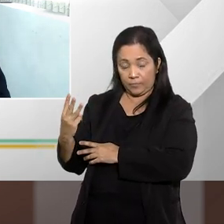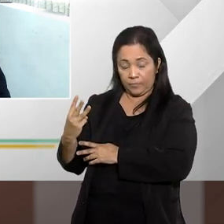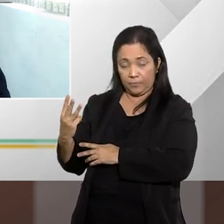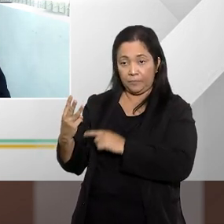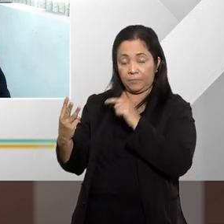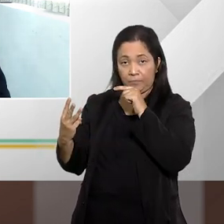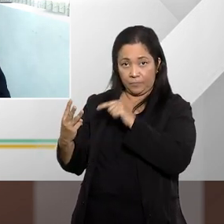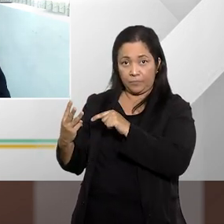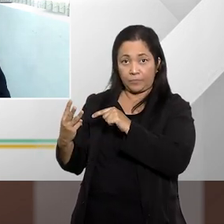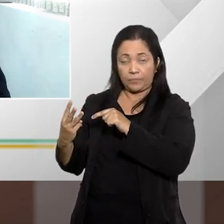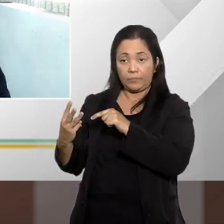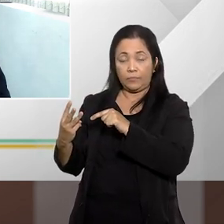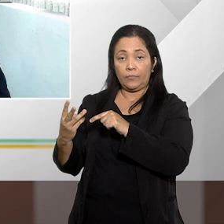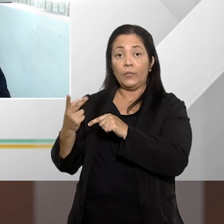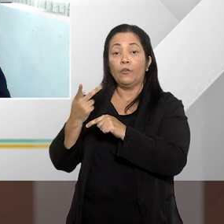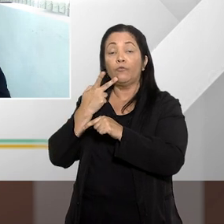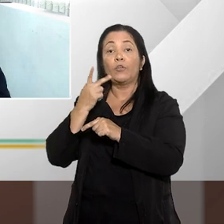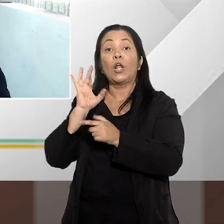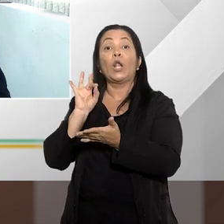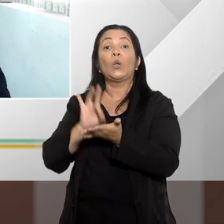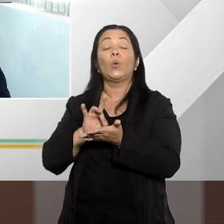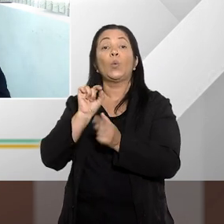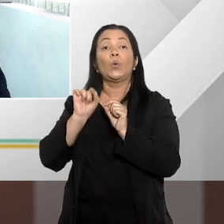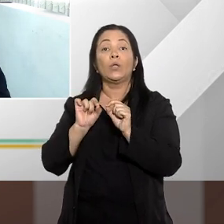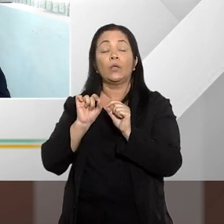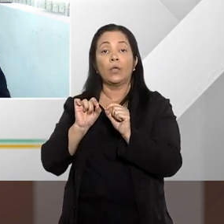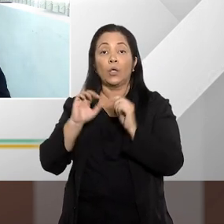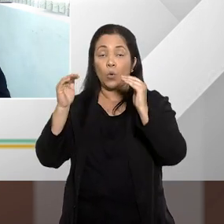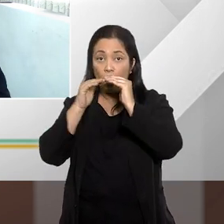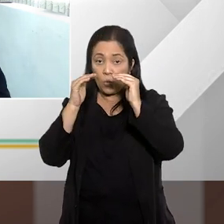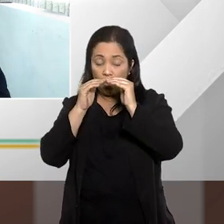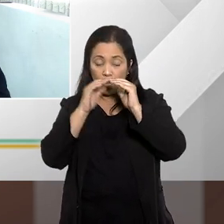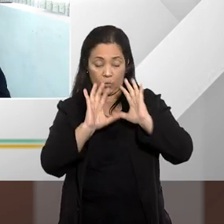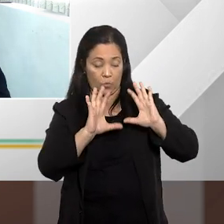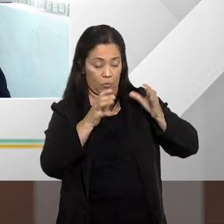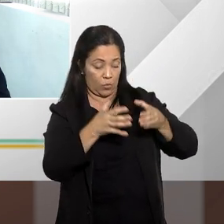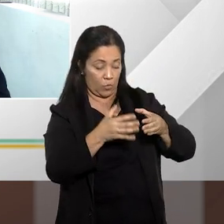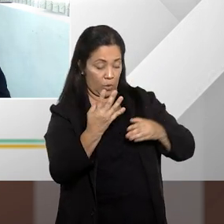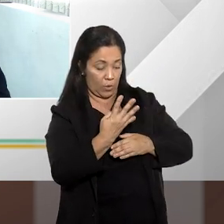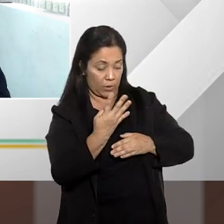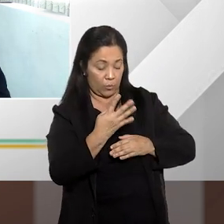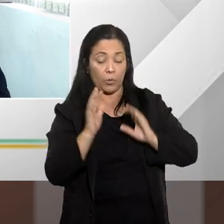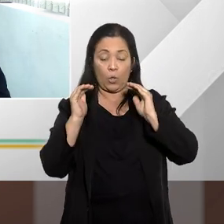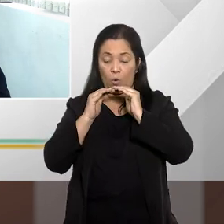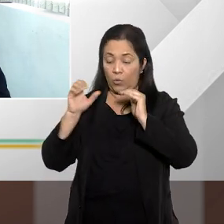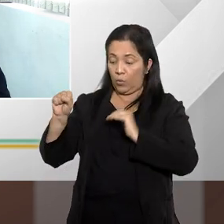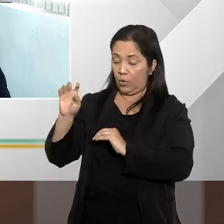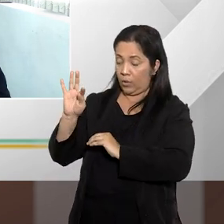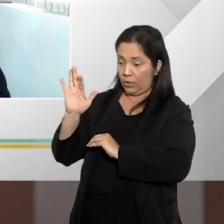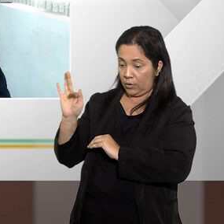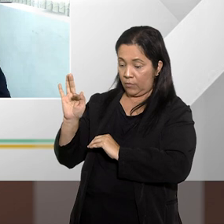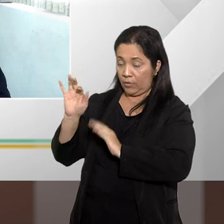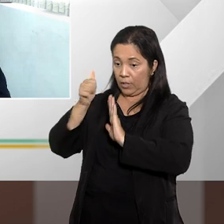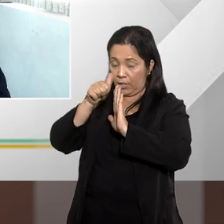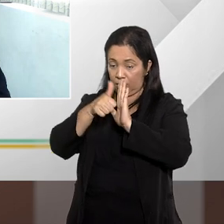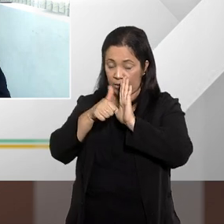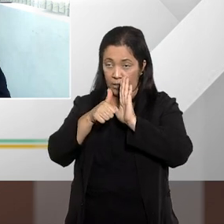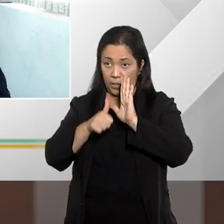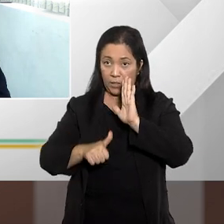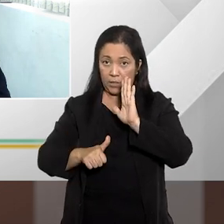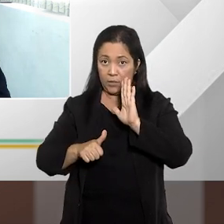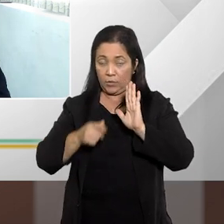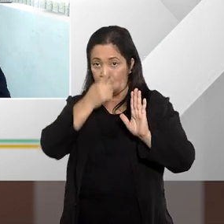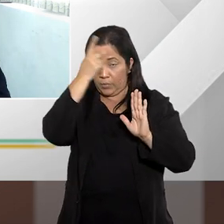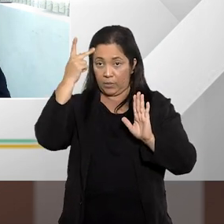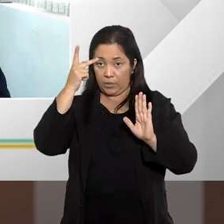terceira turma do STJ confirmou o entendimento da quarta turma e também do STF ao analisar o caso de transexual não submetido à